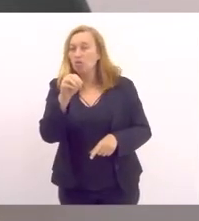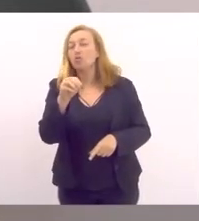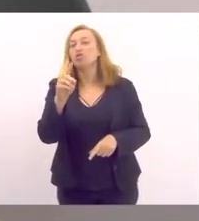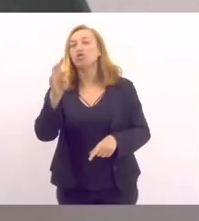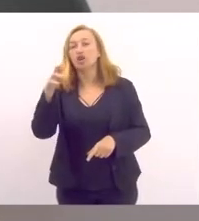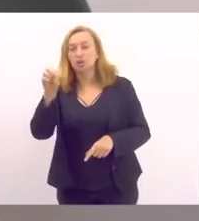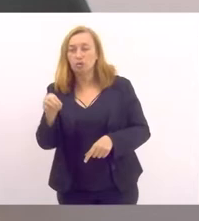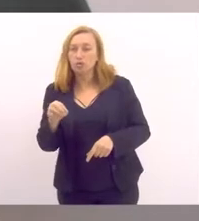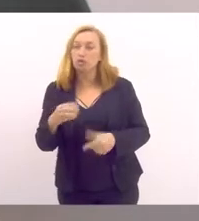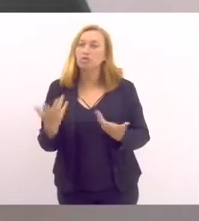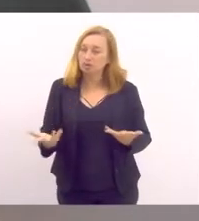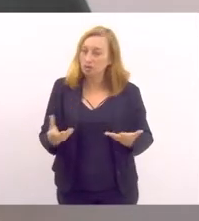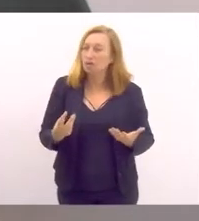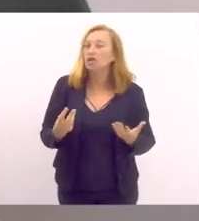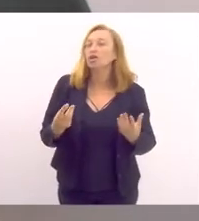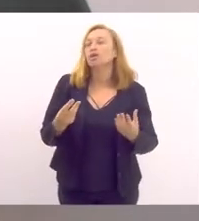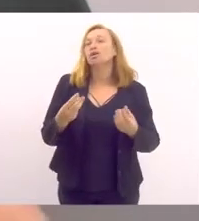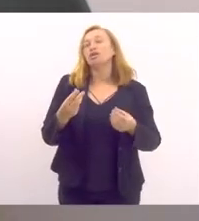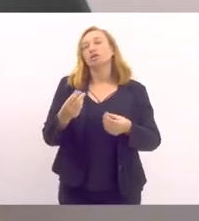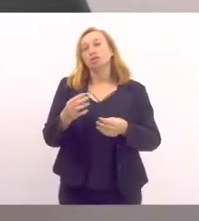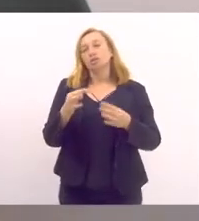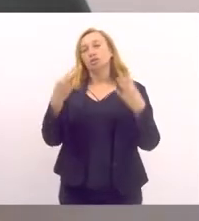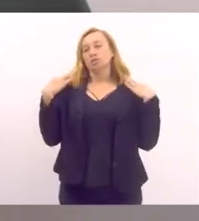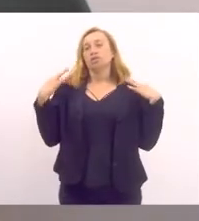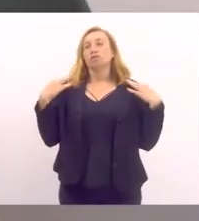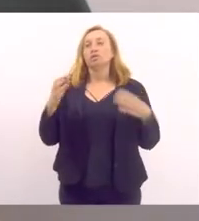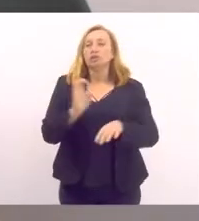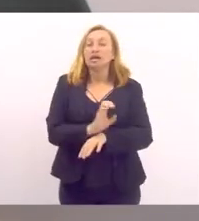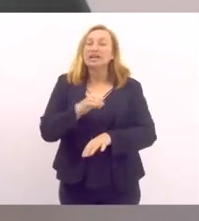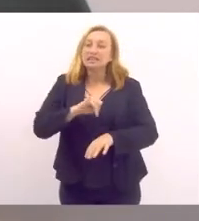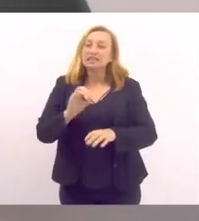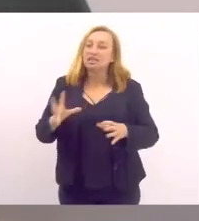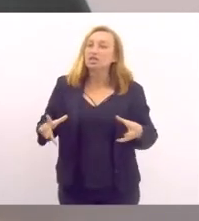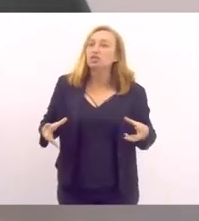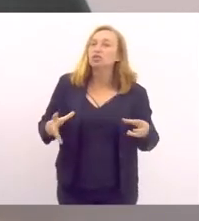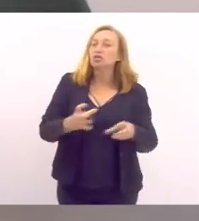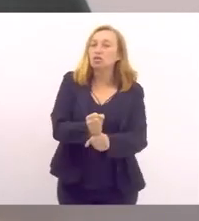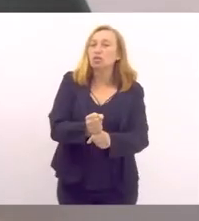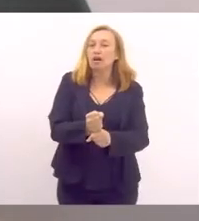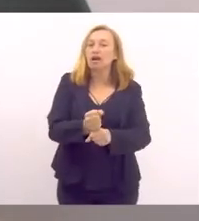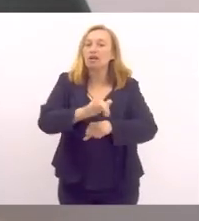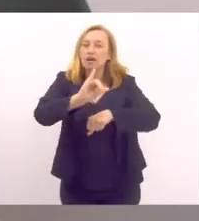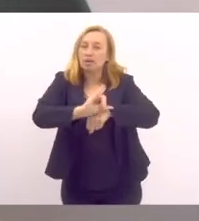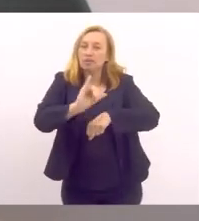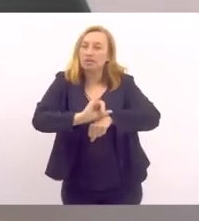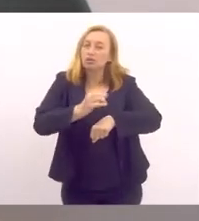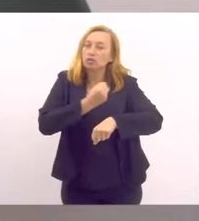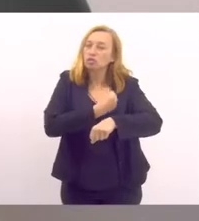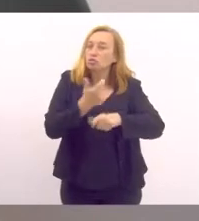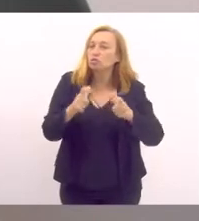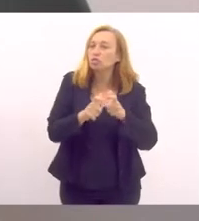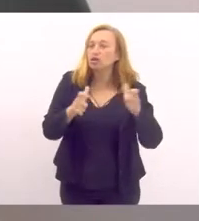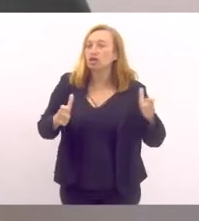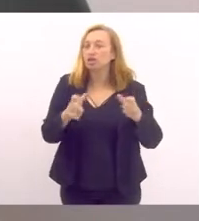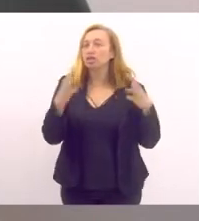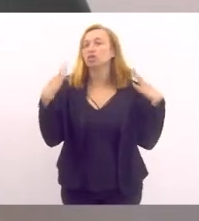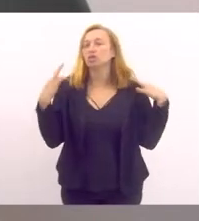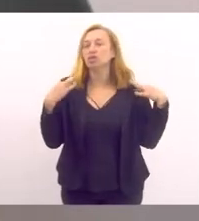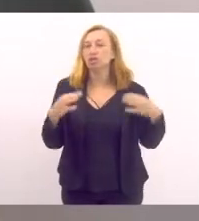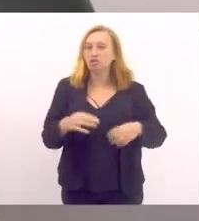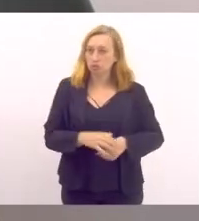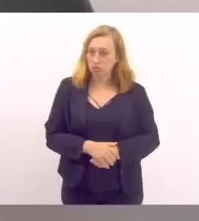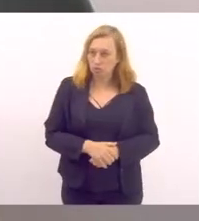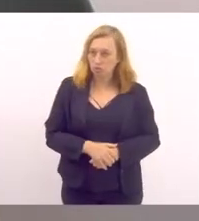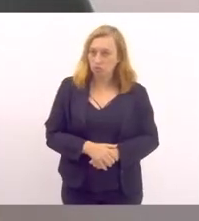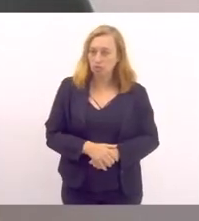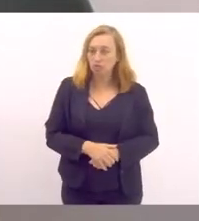protagonistas no turismo do Estado. Se somar com a capital, a gente tem um pool de turismo que a gente aí agrega a capital. O